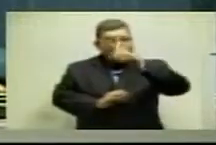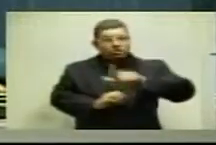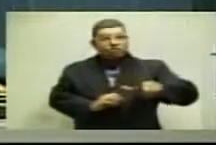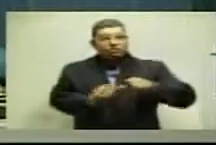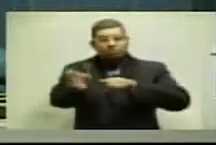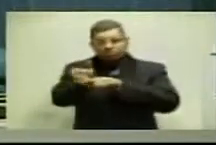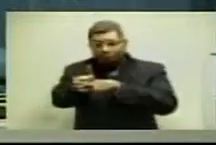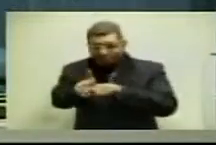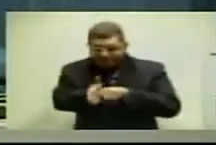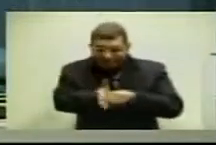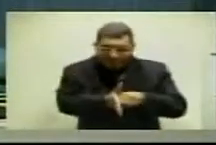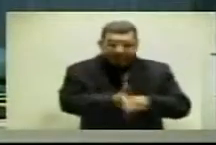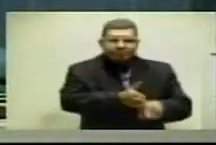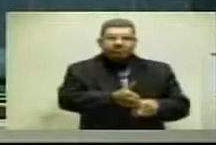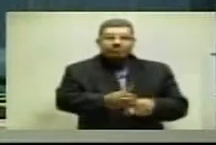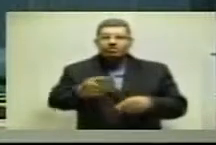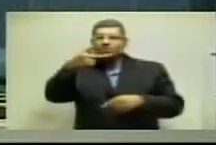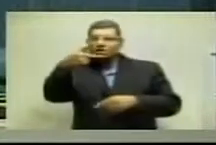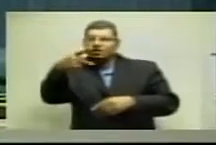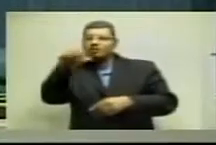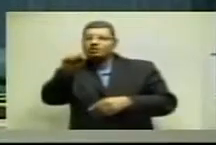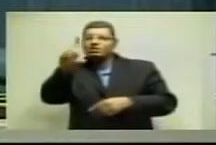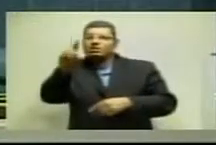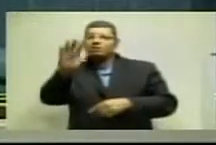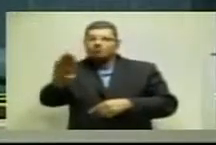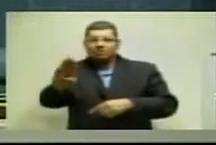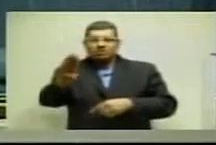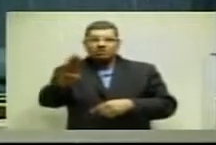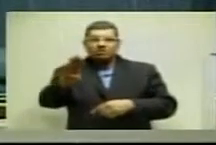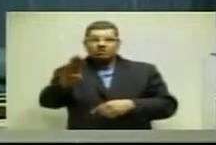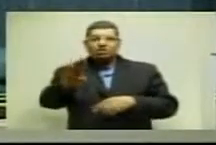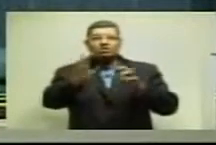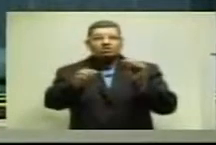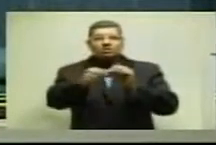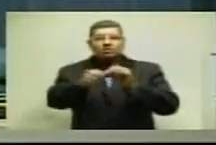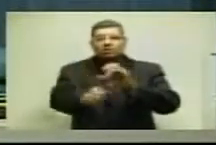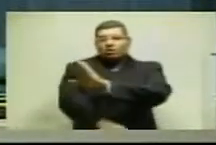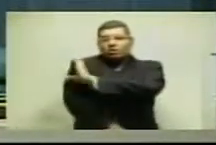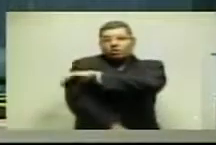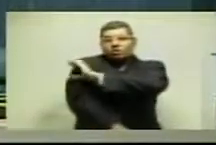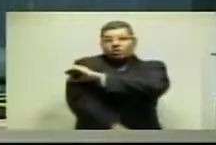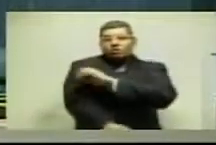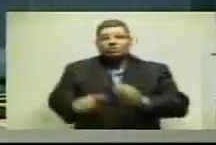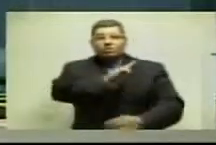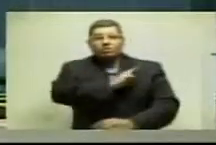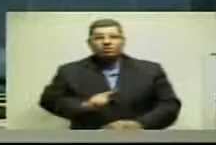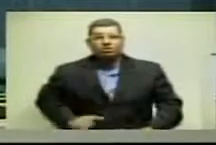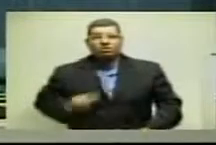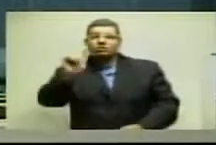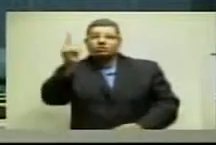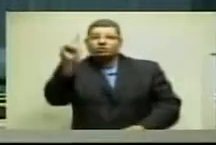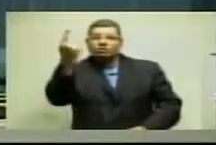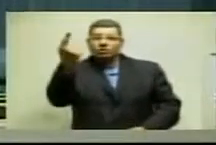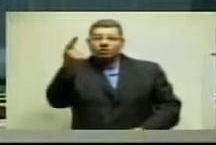uma investida do PSDB, desta feita coordenada pelo governador de